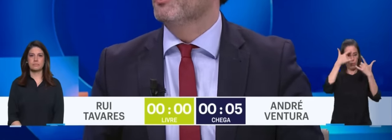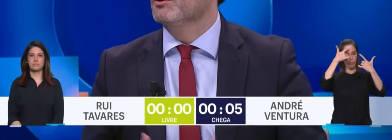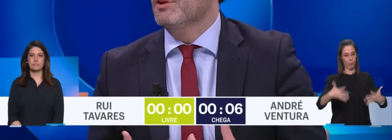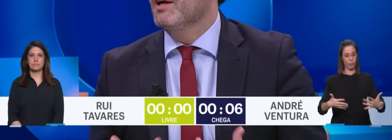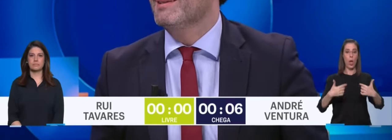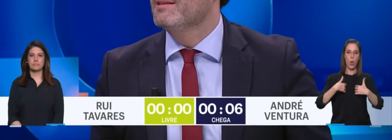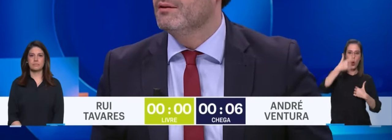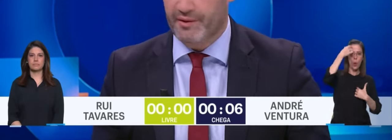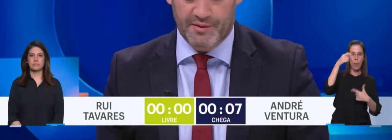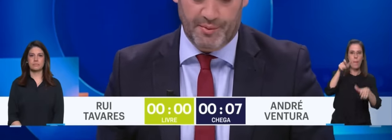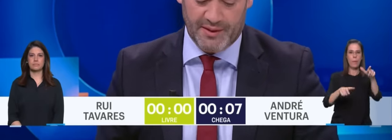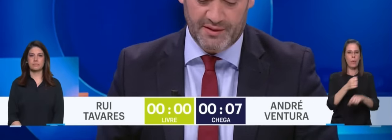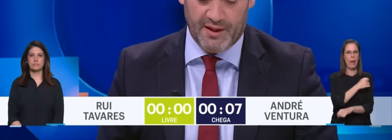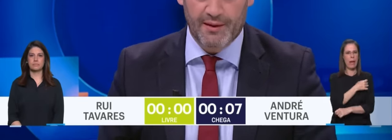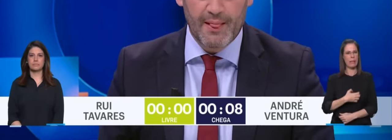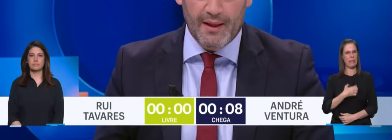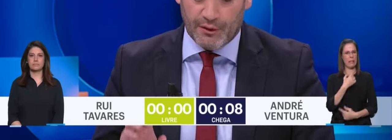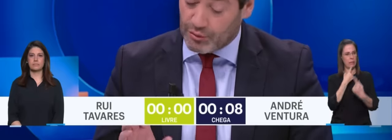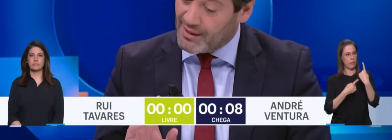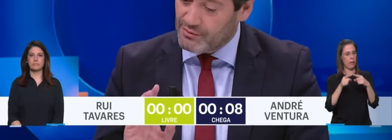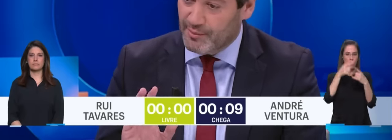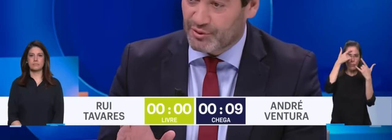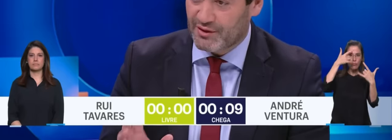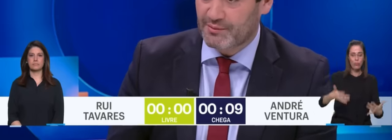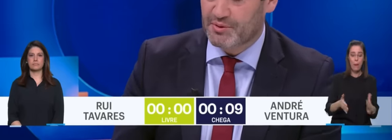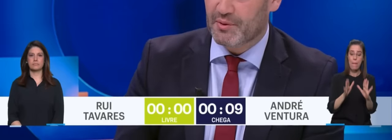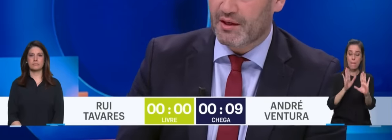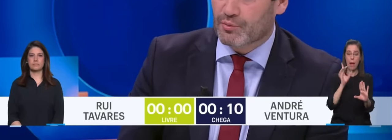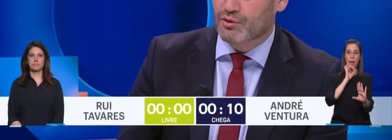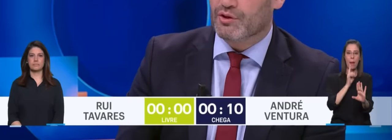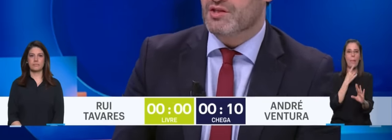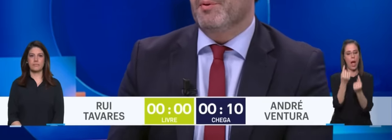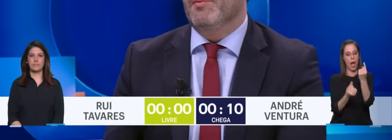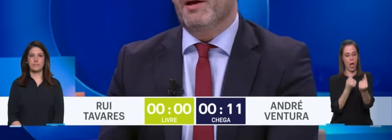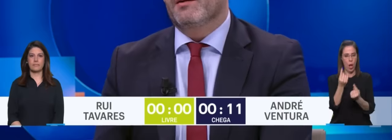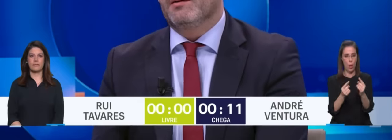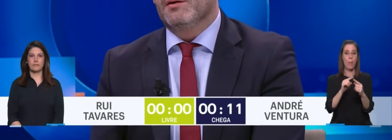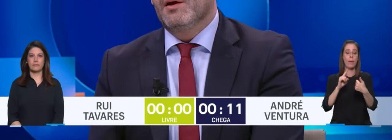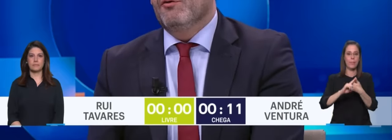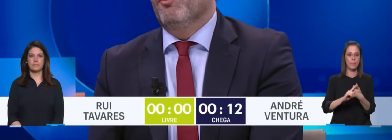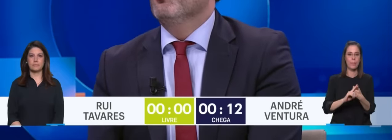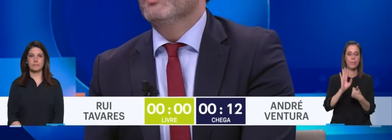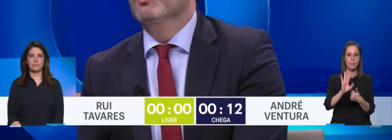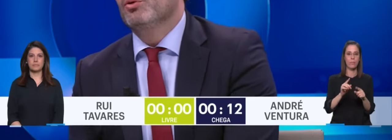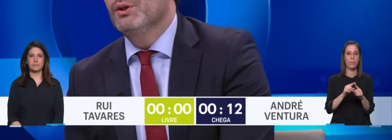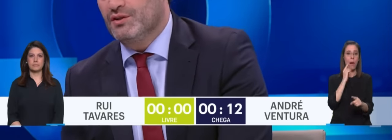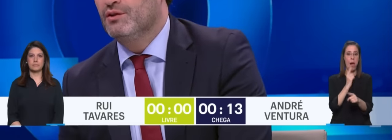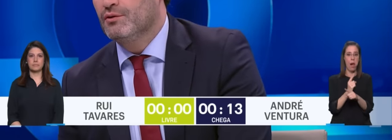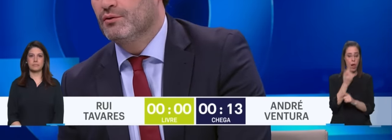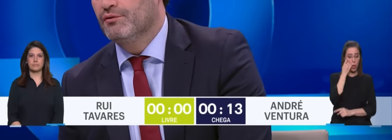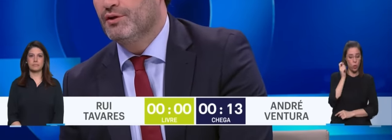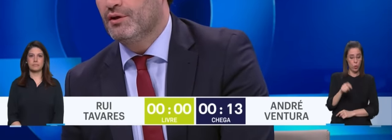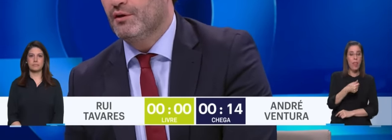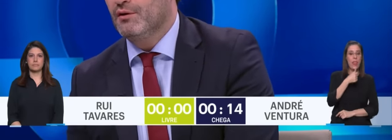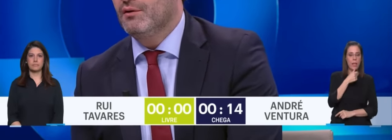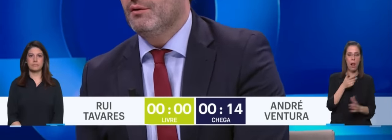compreendo que as pessoas em casa sintam essa perplexidade em todo caso é importante perceber aqui algumas coisas a primeira é que foi o mesmo juiz que decidiu